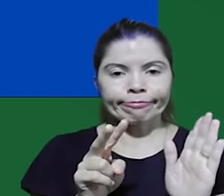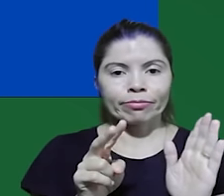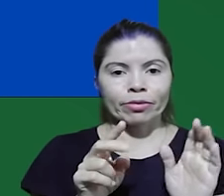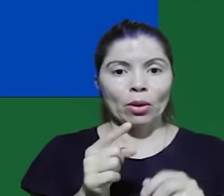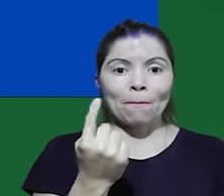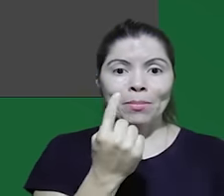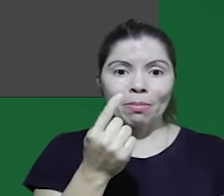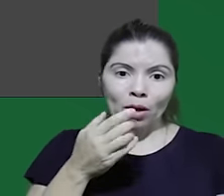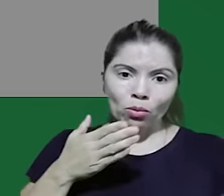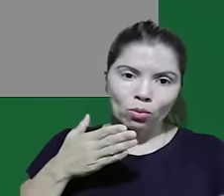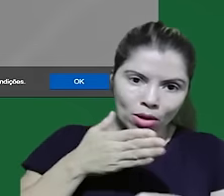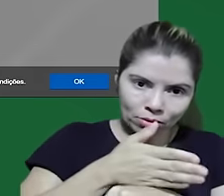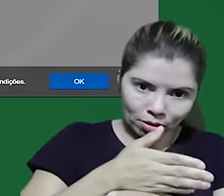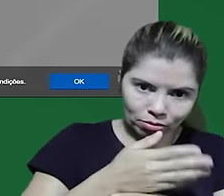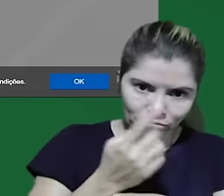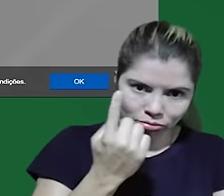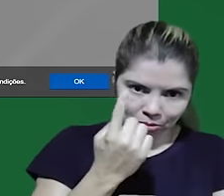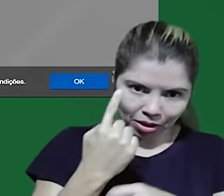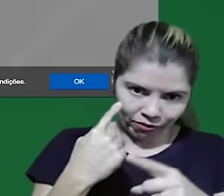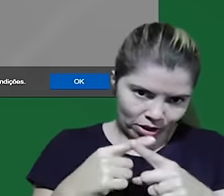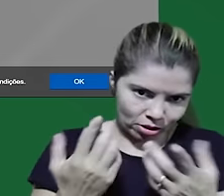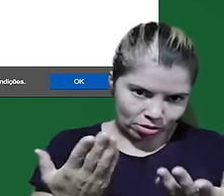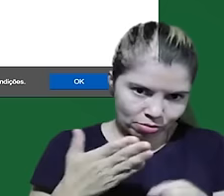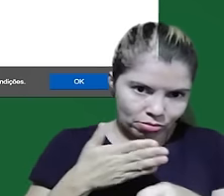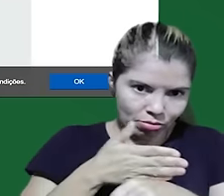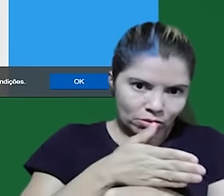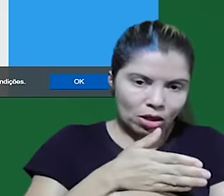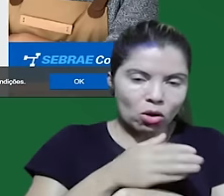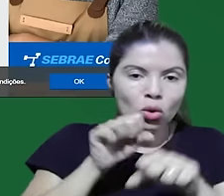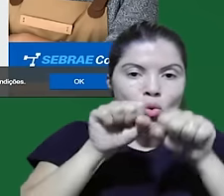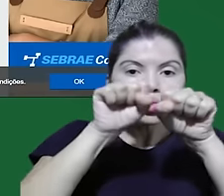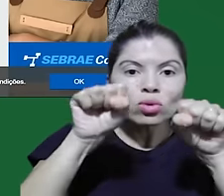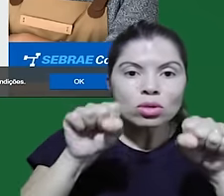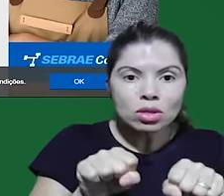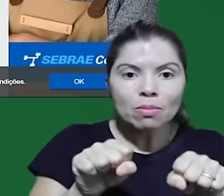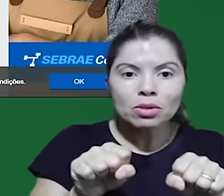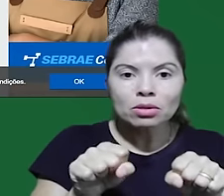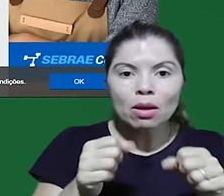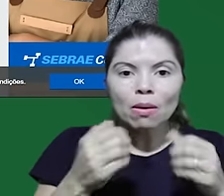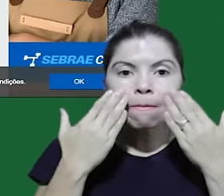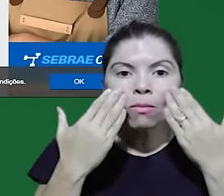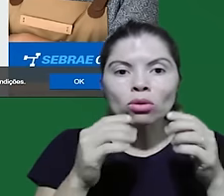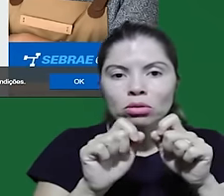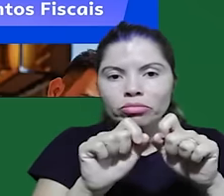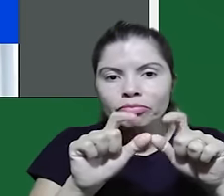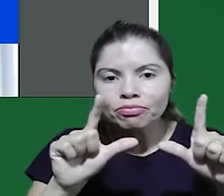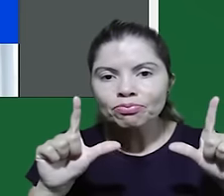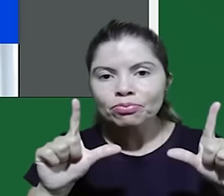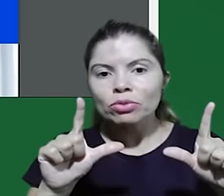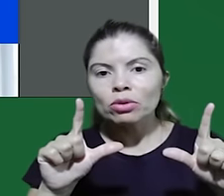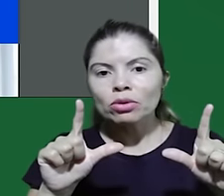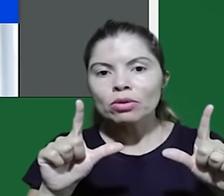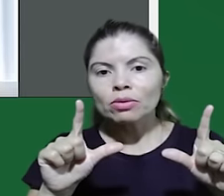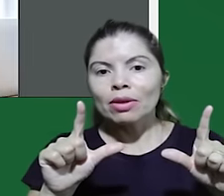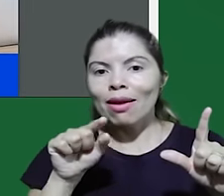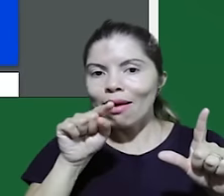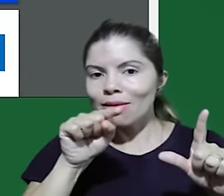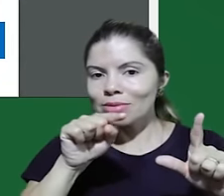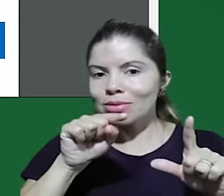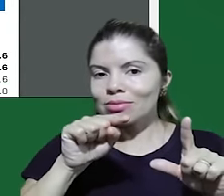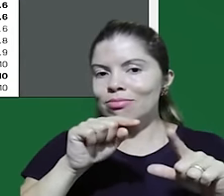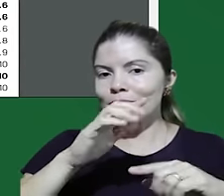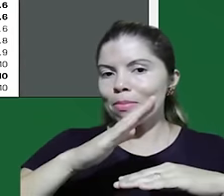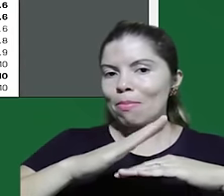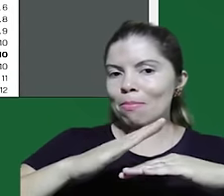primeiro acesso o sistema nos direciona para este